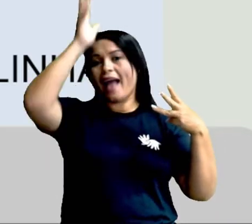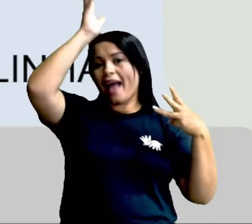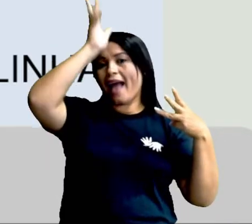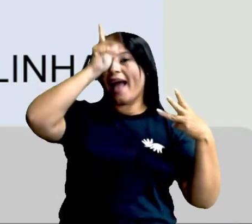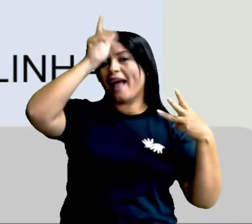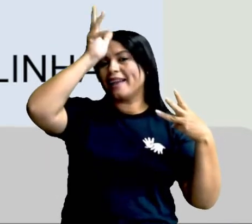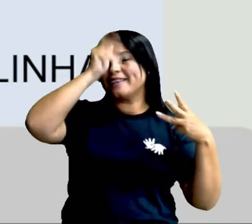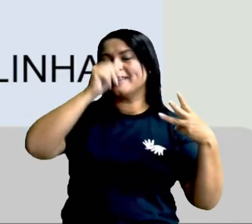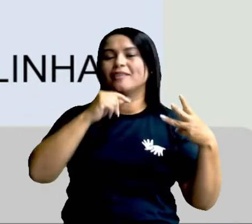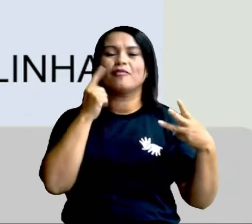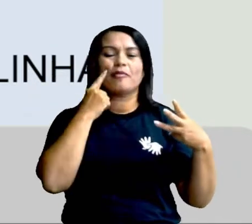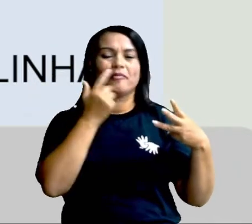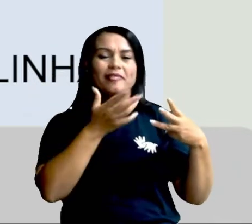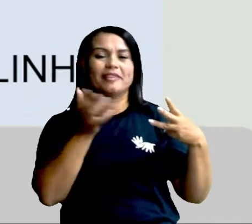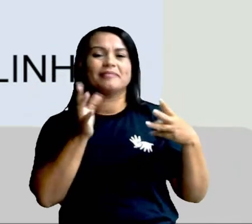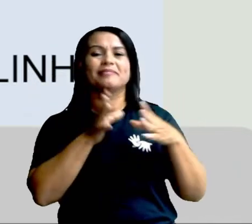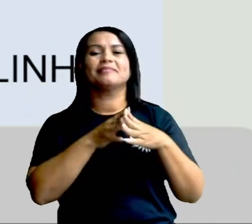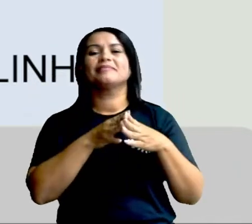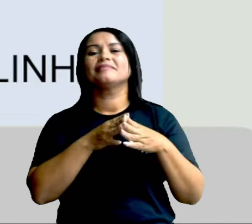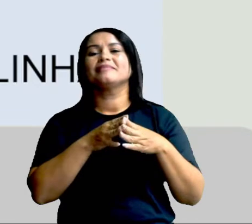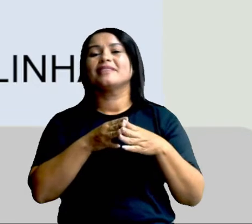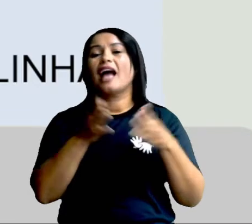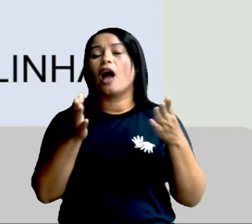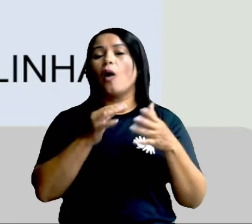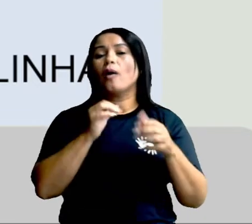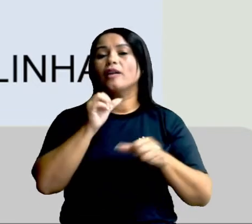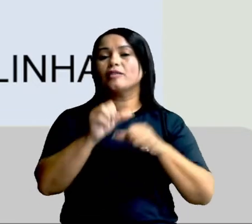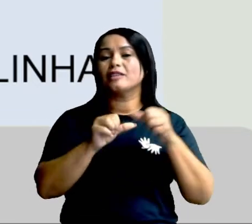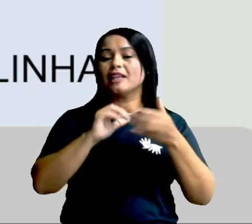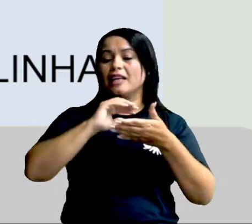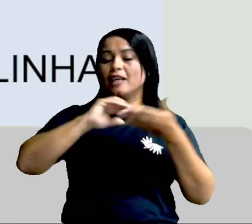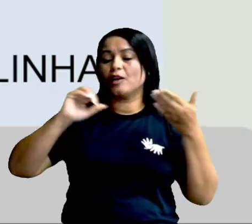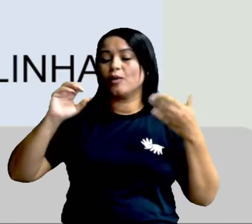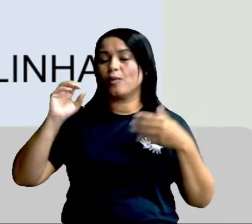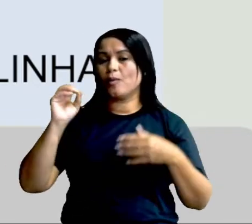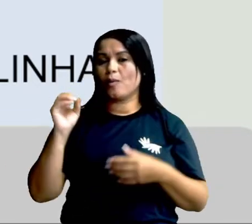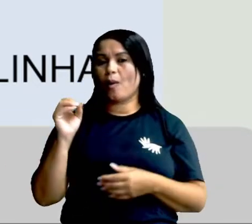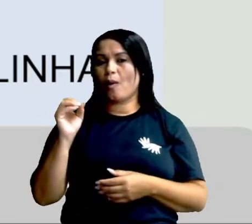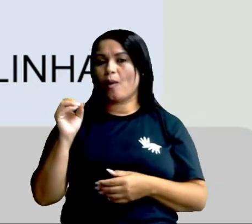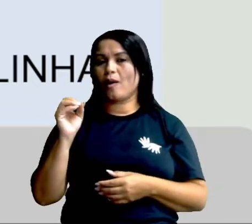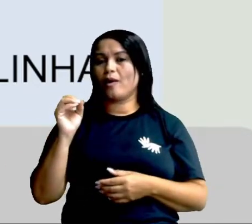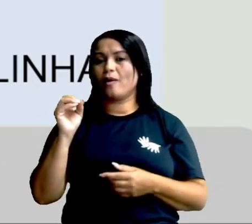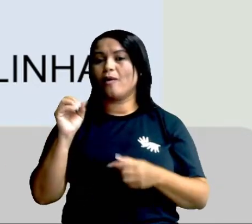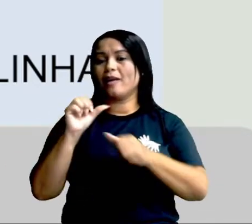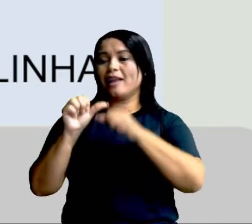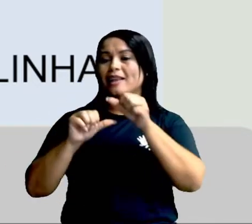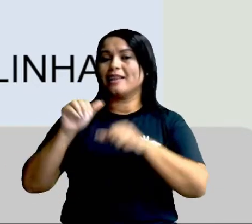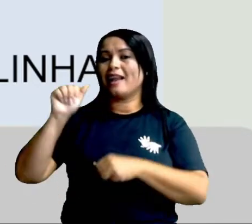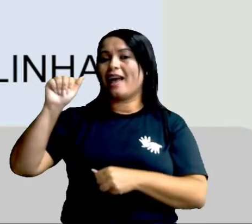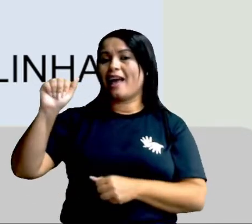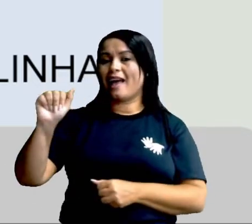e a galinha. Olha só, eu agora tirei o O do ratinho e coloquei A, porque